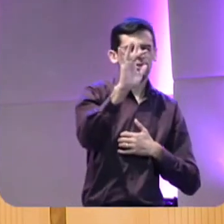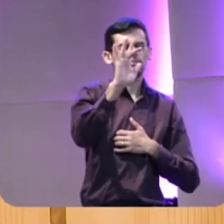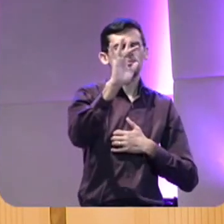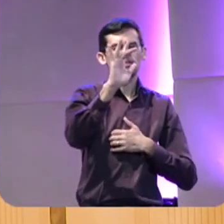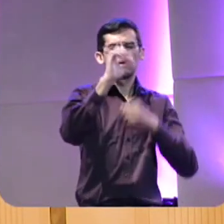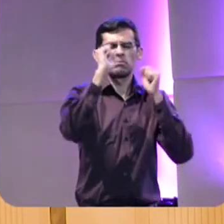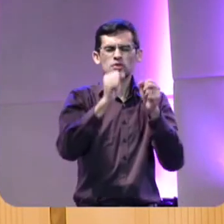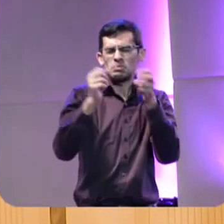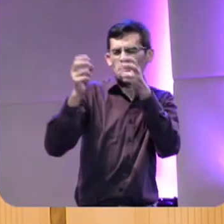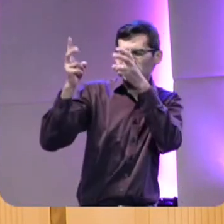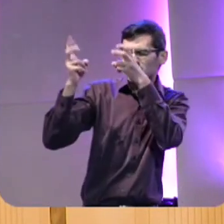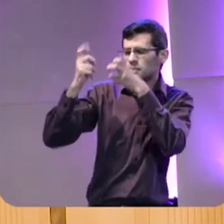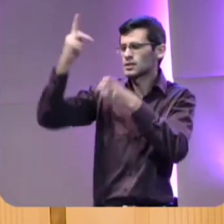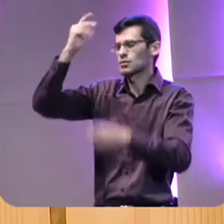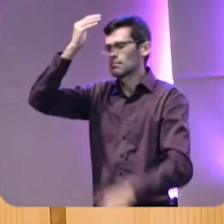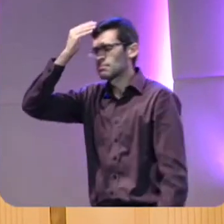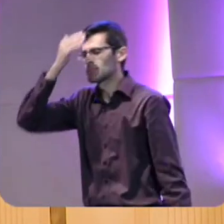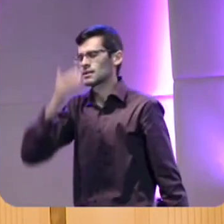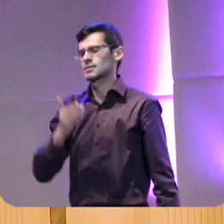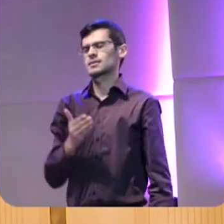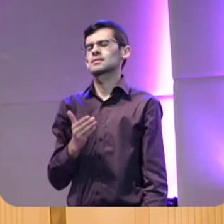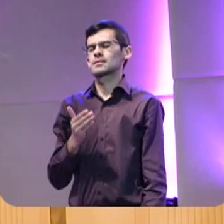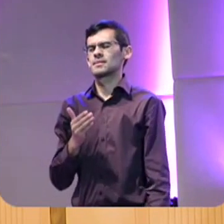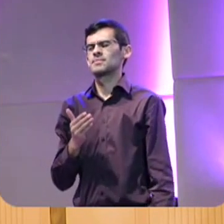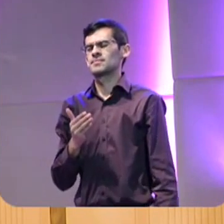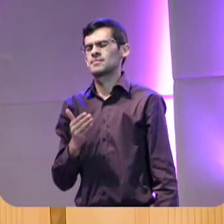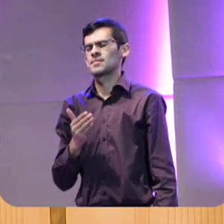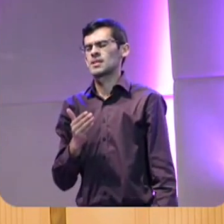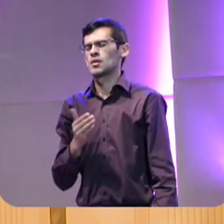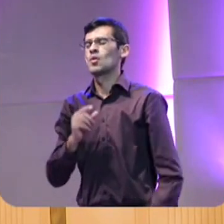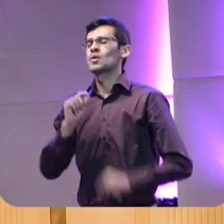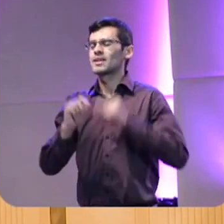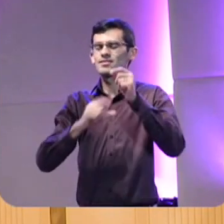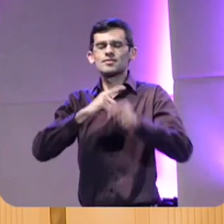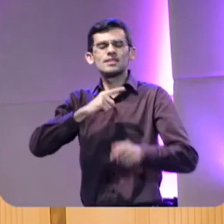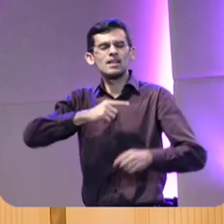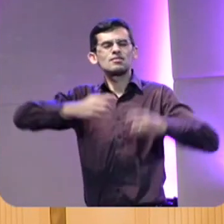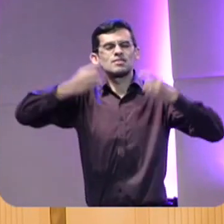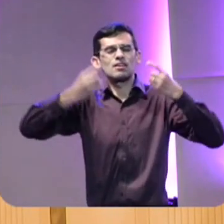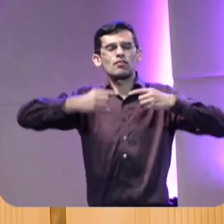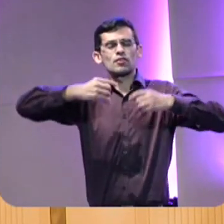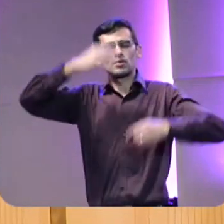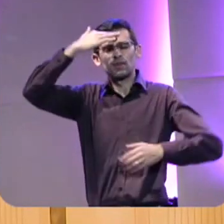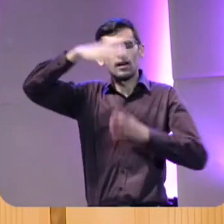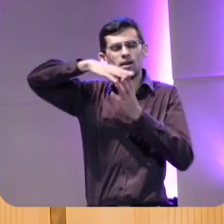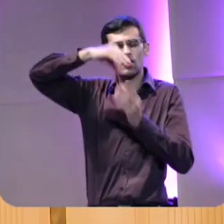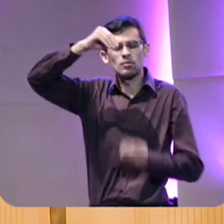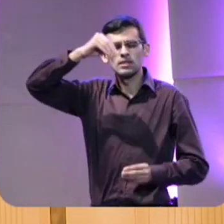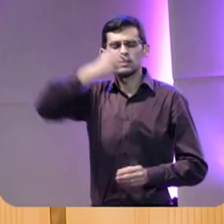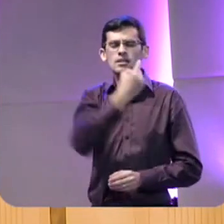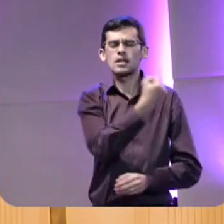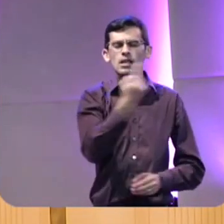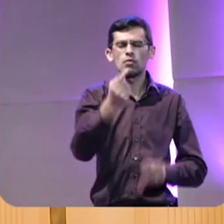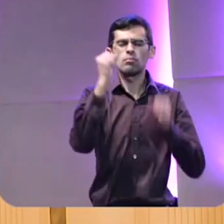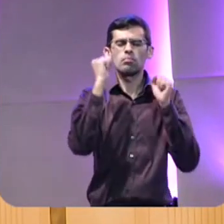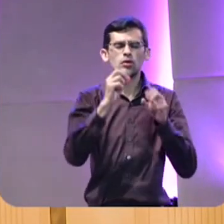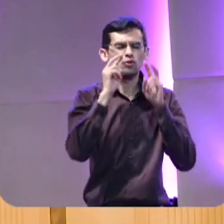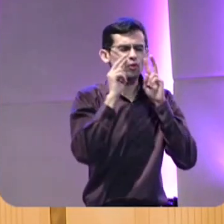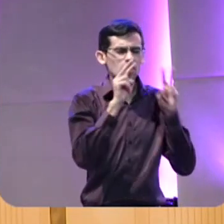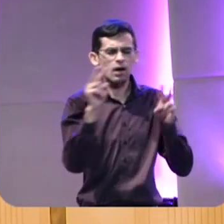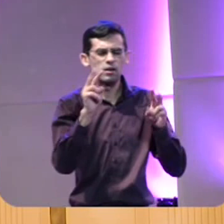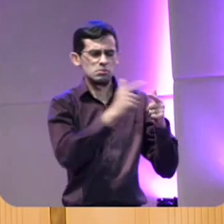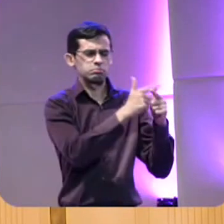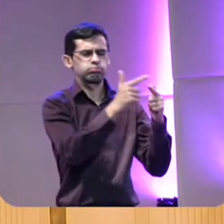eles percebam a tua presença, que isso seja desafiador na alma, que eles possam, Senhor, olhar para as